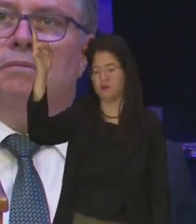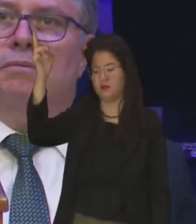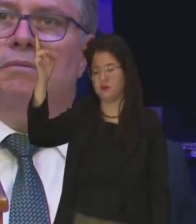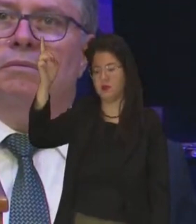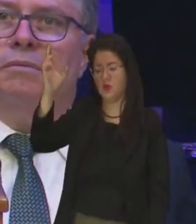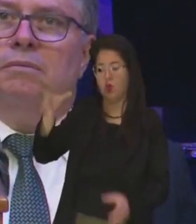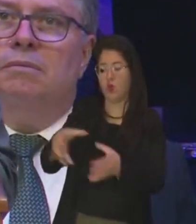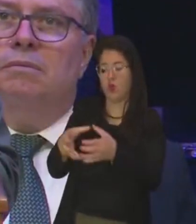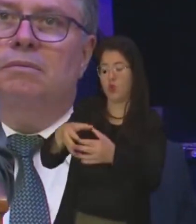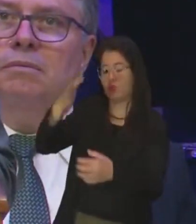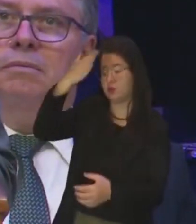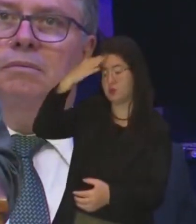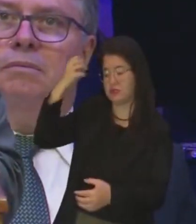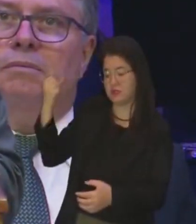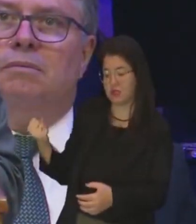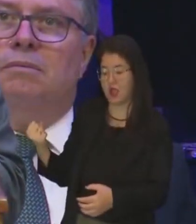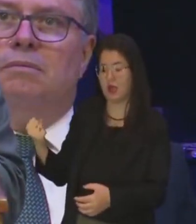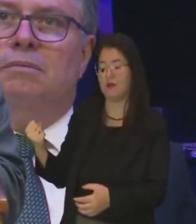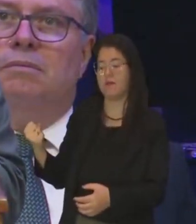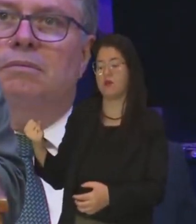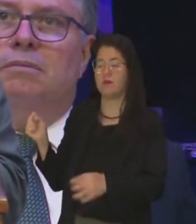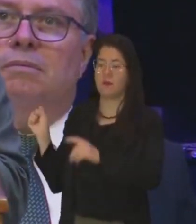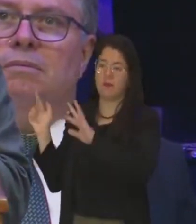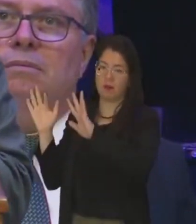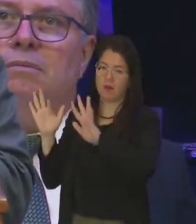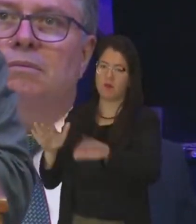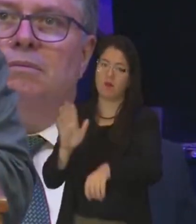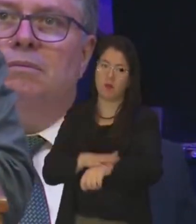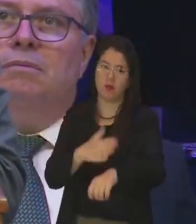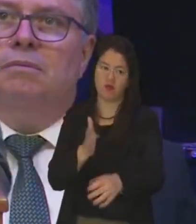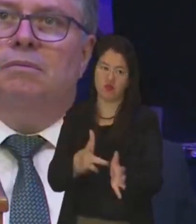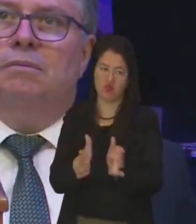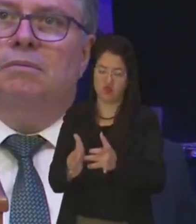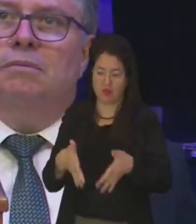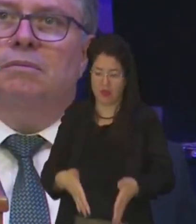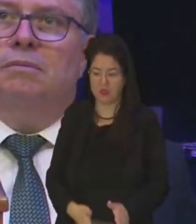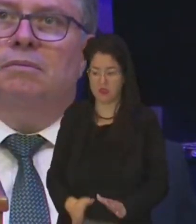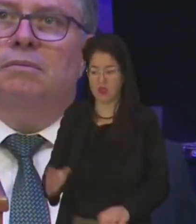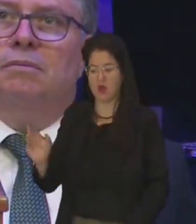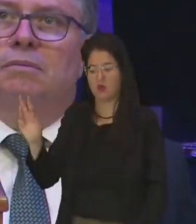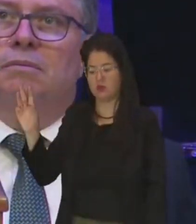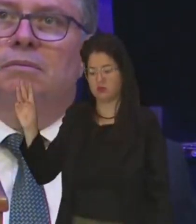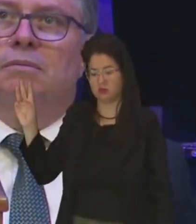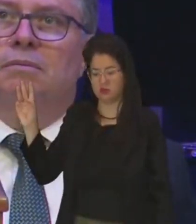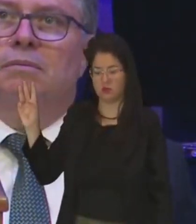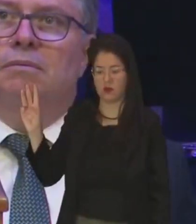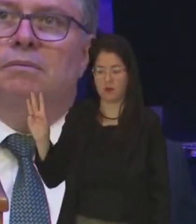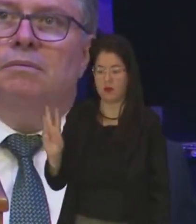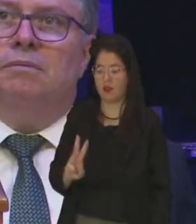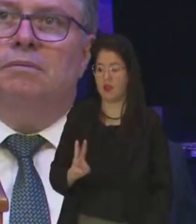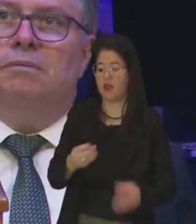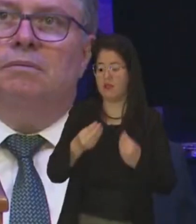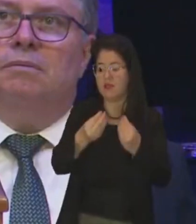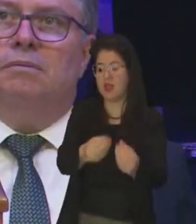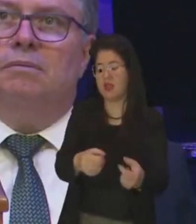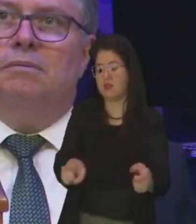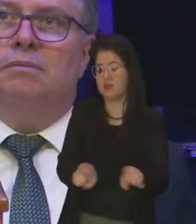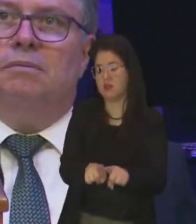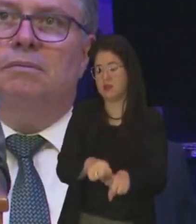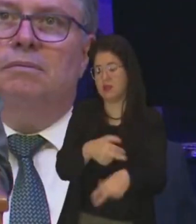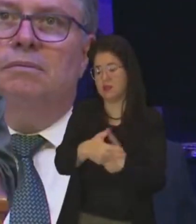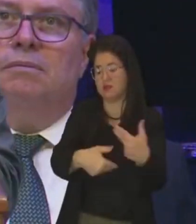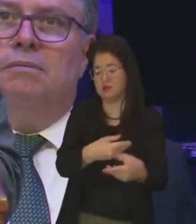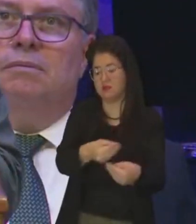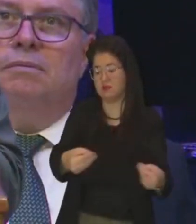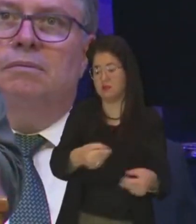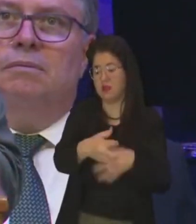sábios do Oriente vieram na época do nascimento de Jesus e eles deram tributos porque eles